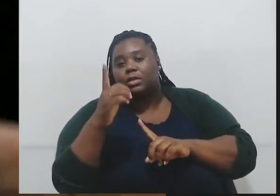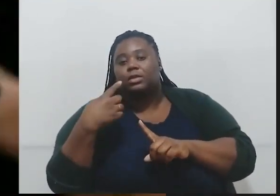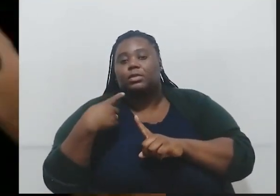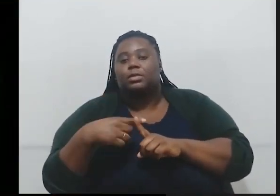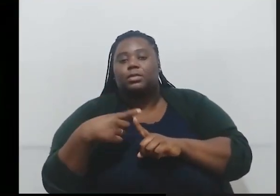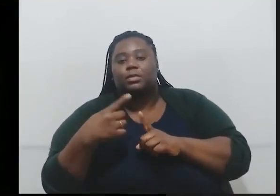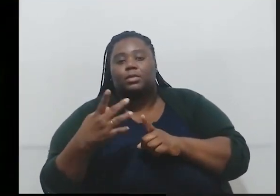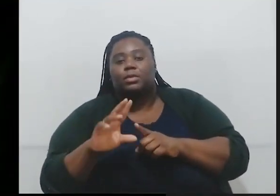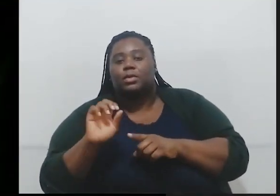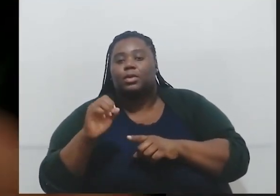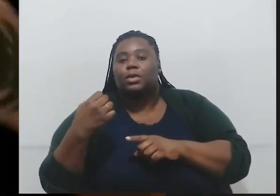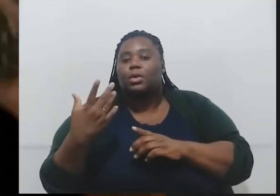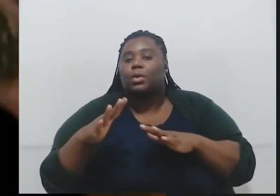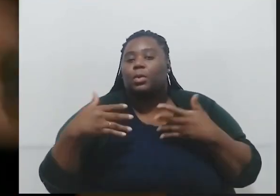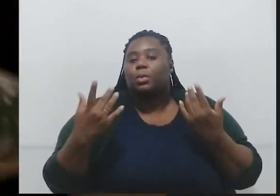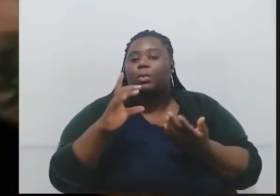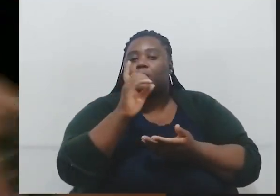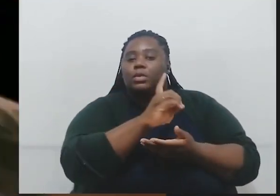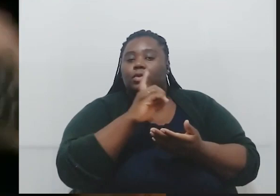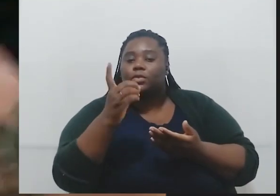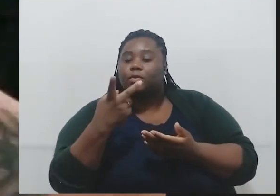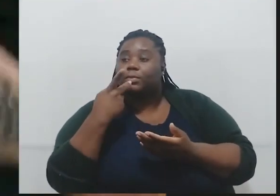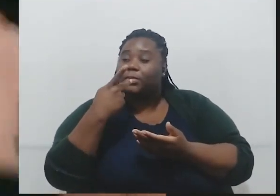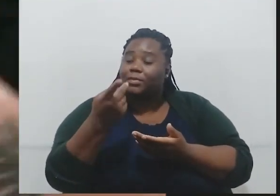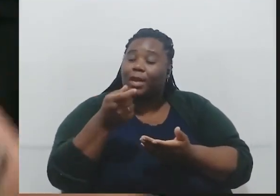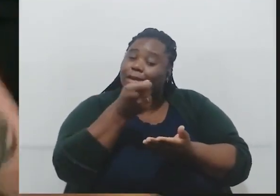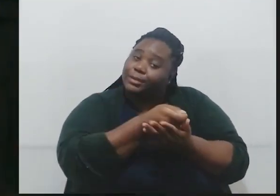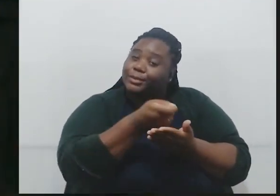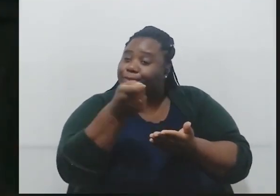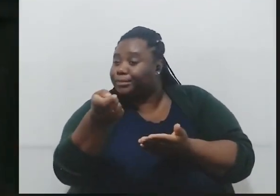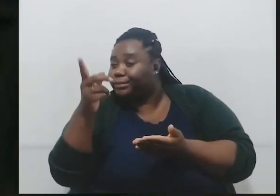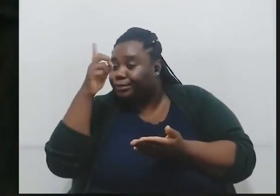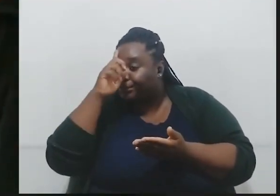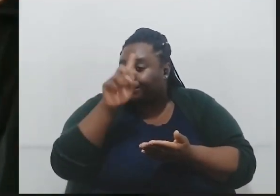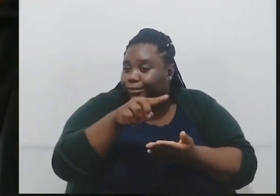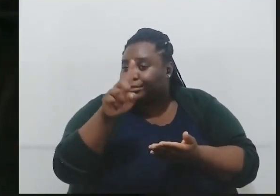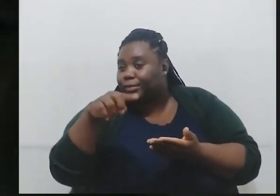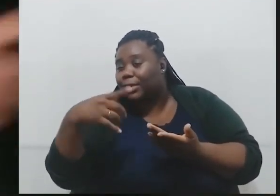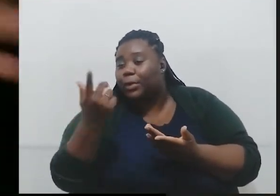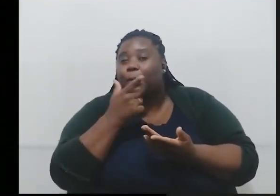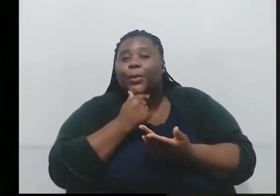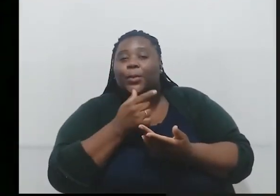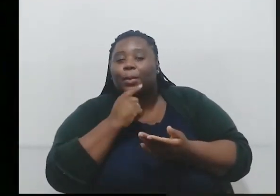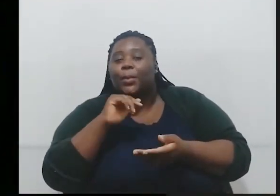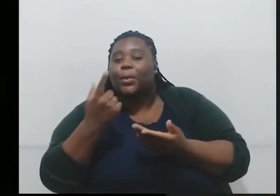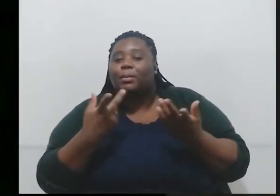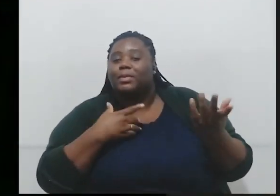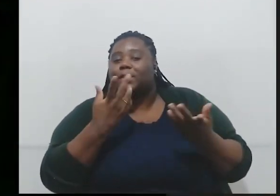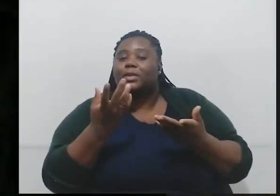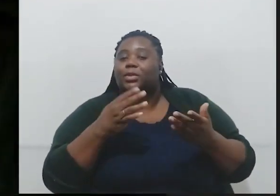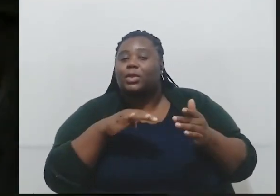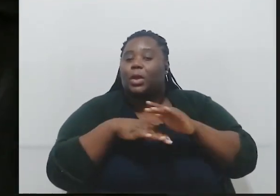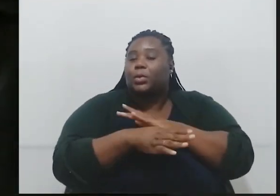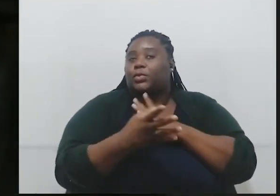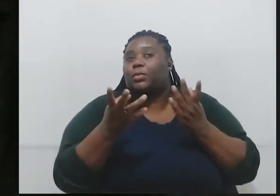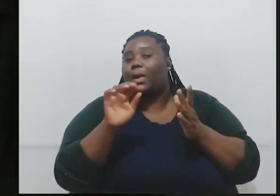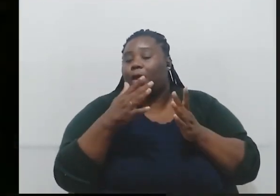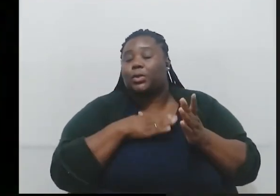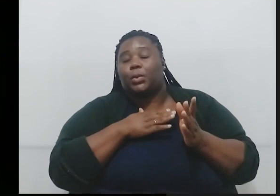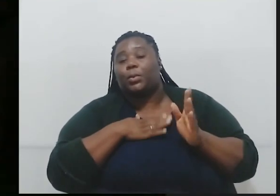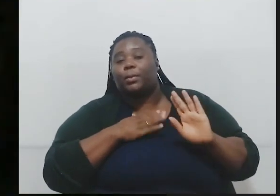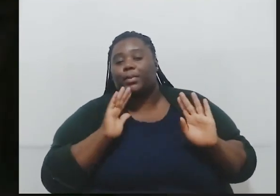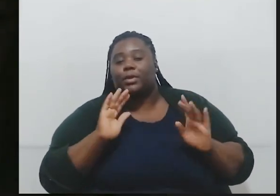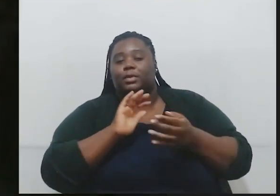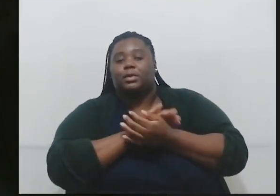lidar com algum cara da técnica que ele não está ainda muito afinado com a participação feminina, mas tem mudado